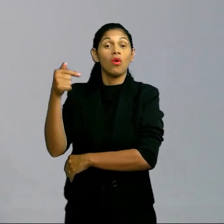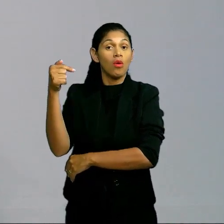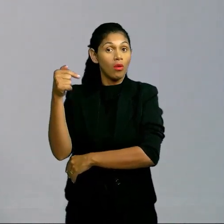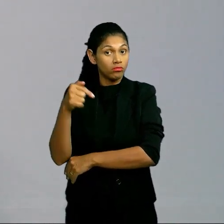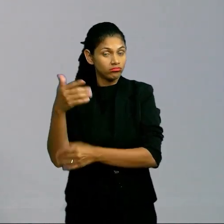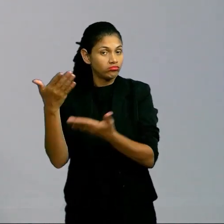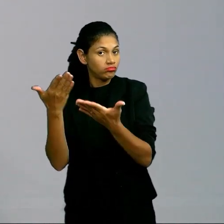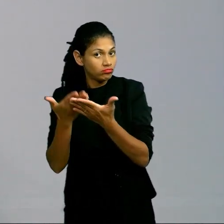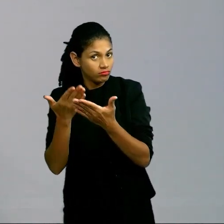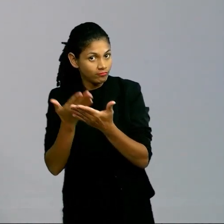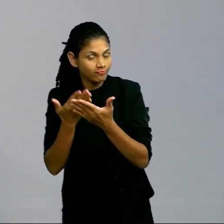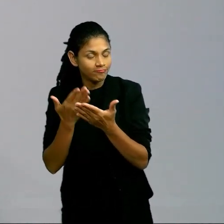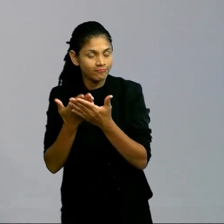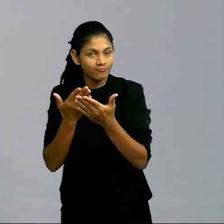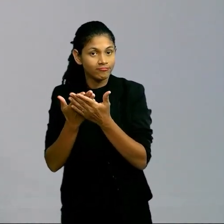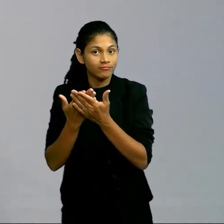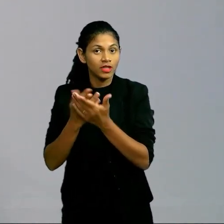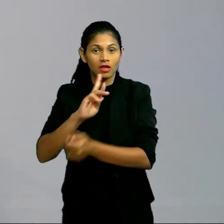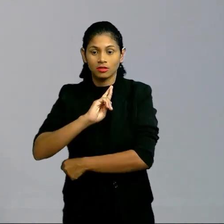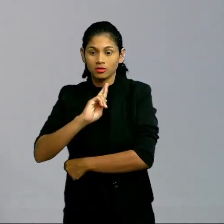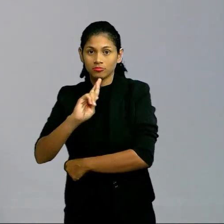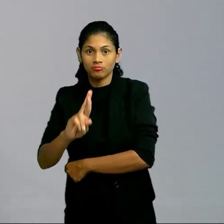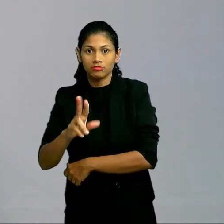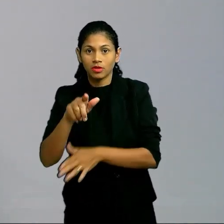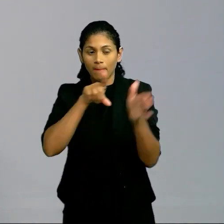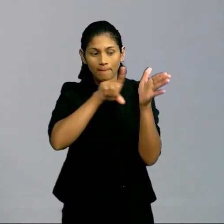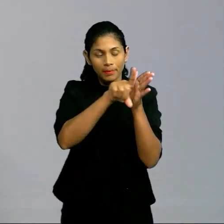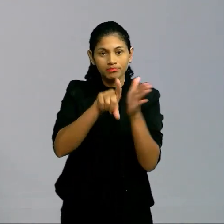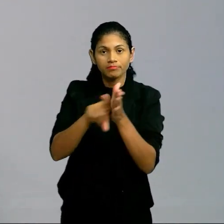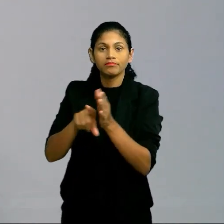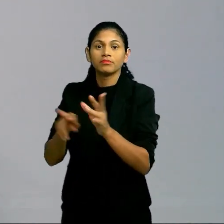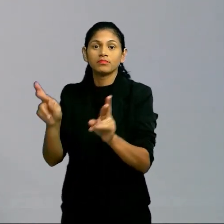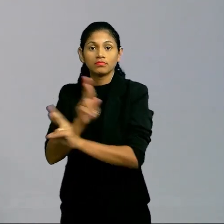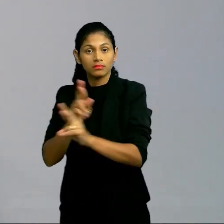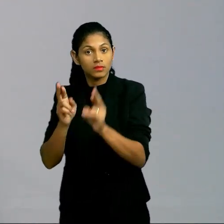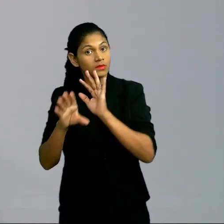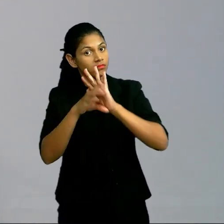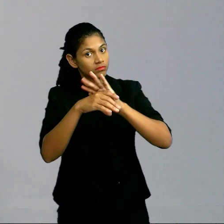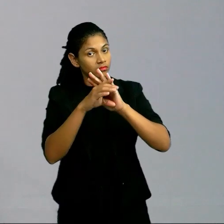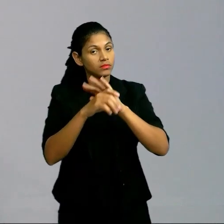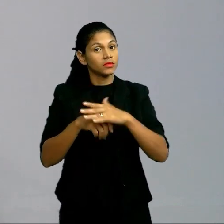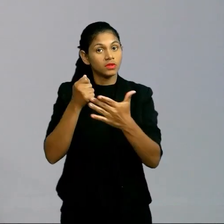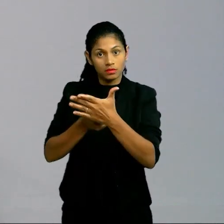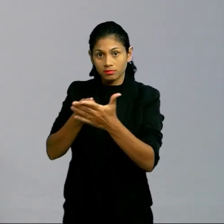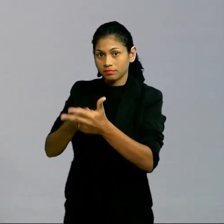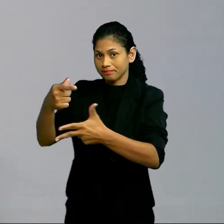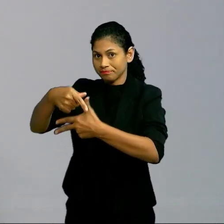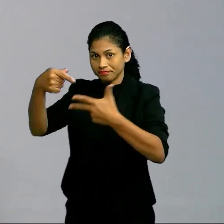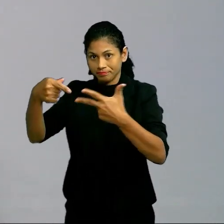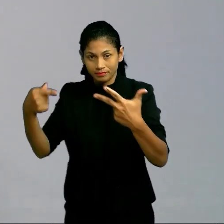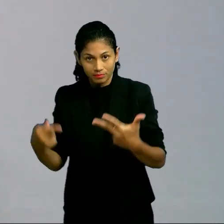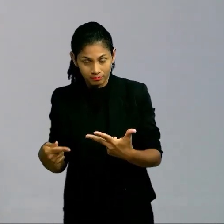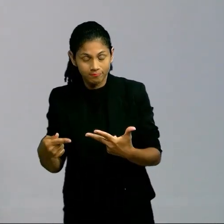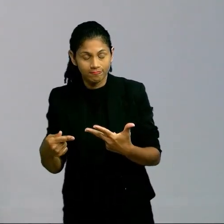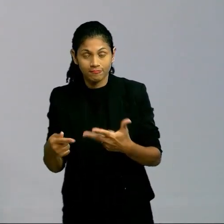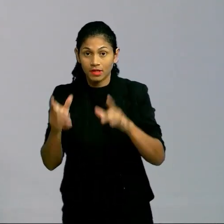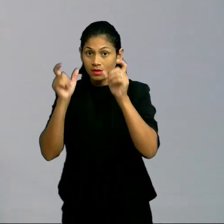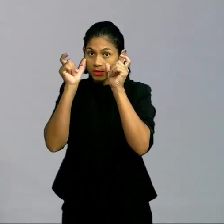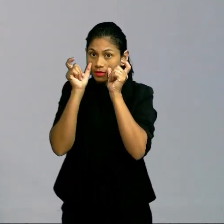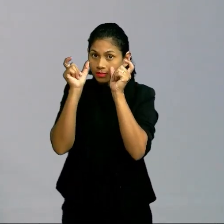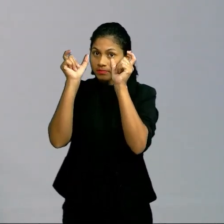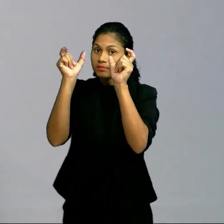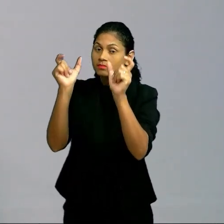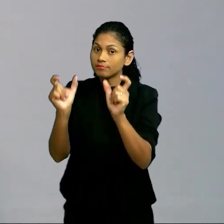estudaremos resolução de questões relacionadas a conteúdos que caem no Enem. Peço que você preste